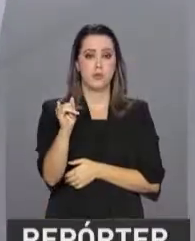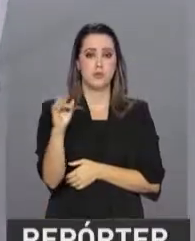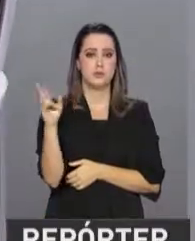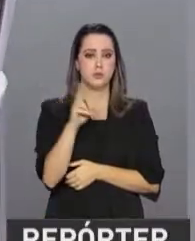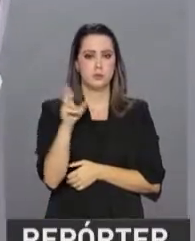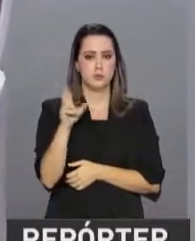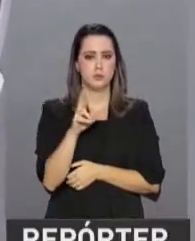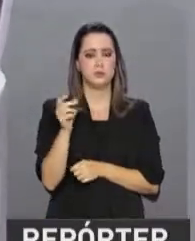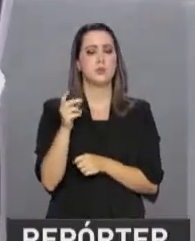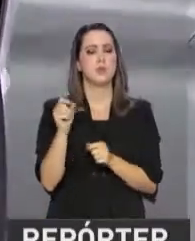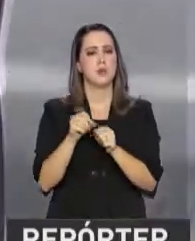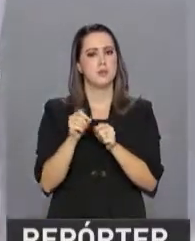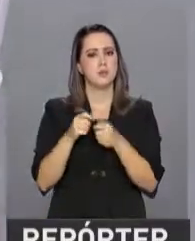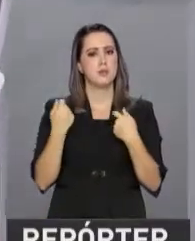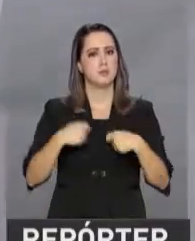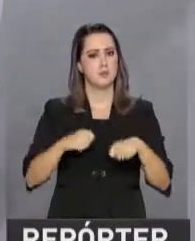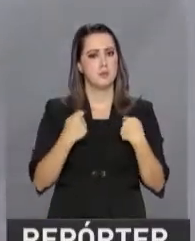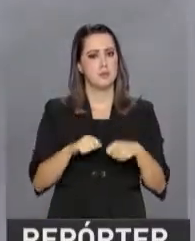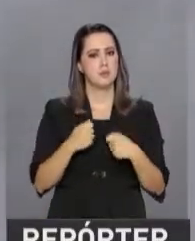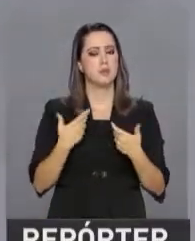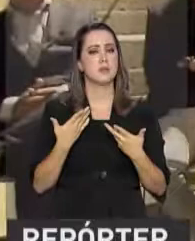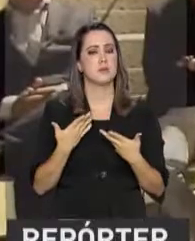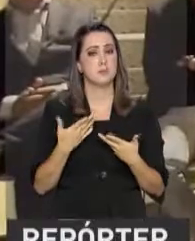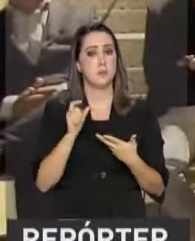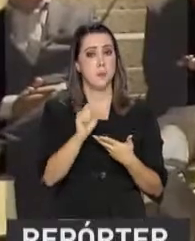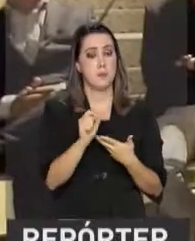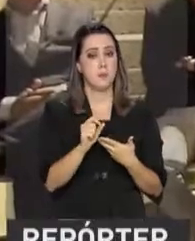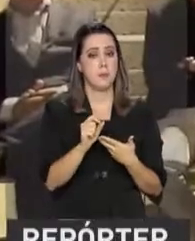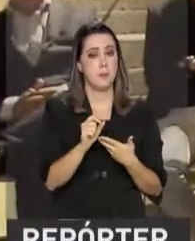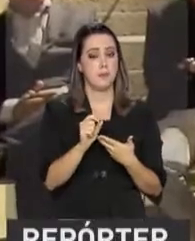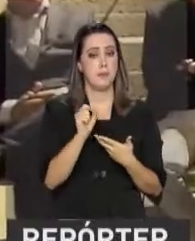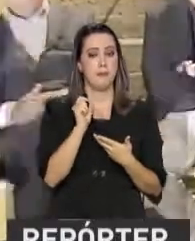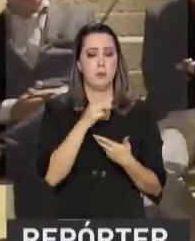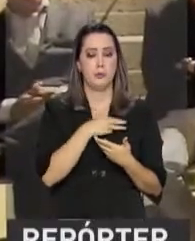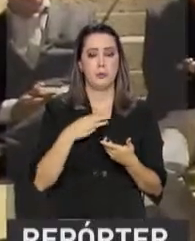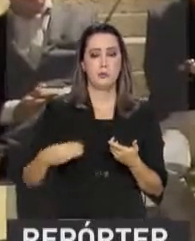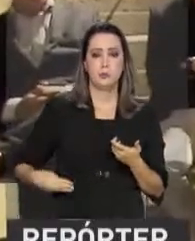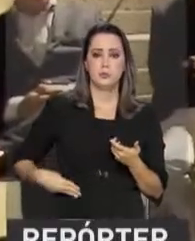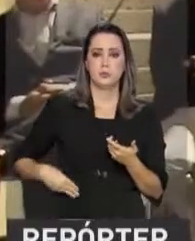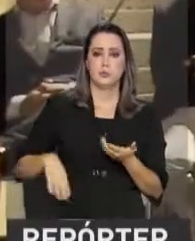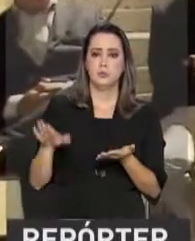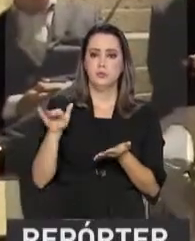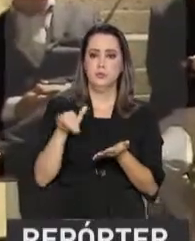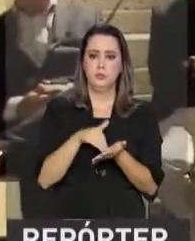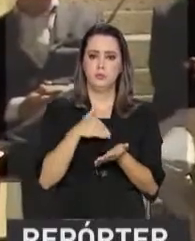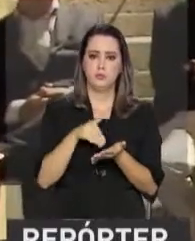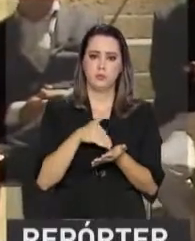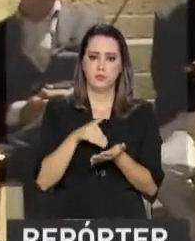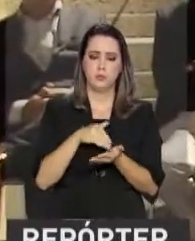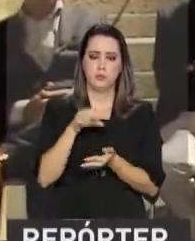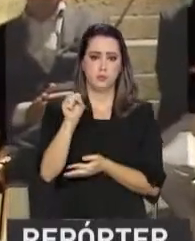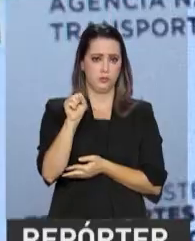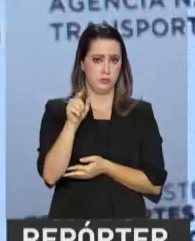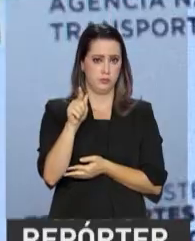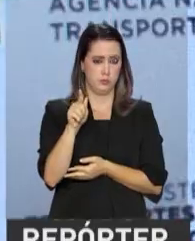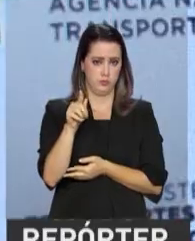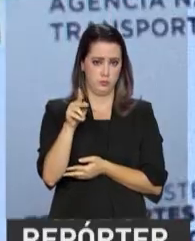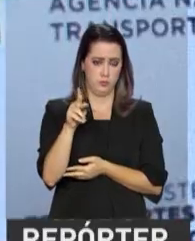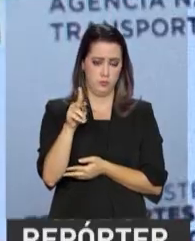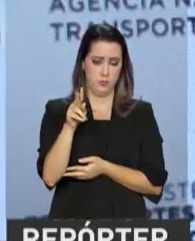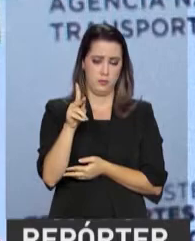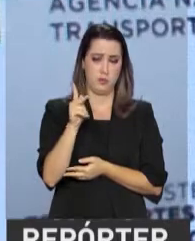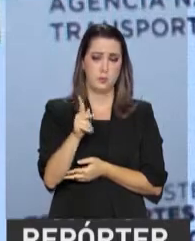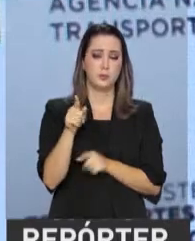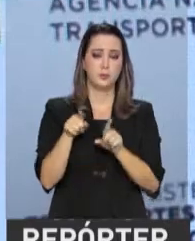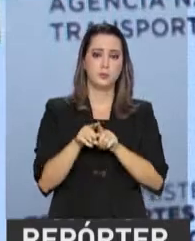reais para realizar as melhorias necessárias no local. Para o ministro da Secretaria-Geral da Presidência da República, Moreira Franco, a entrega